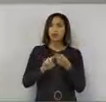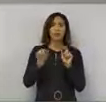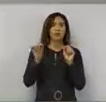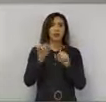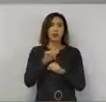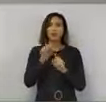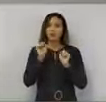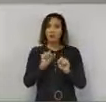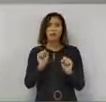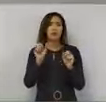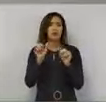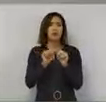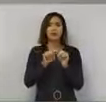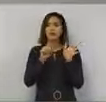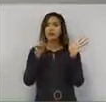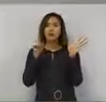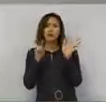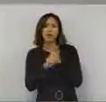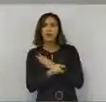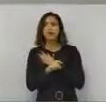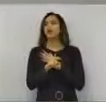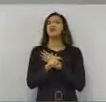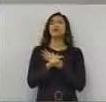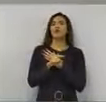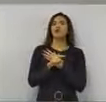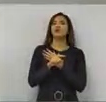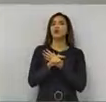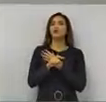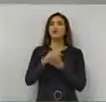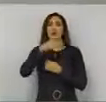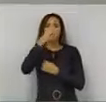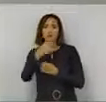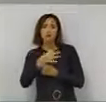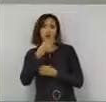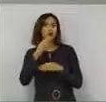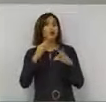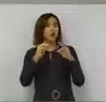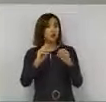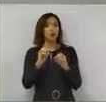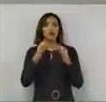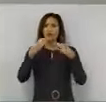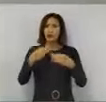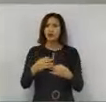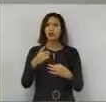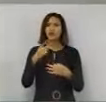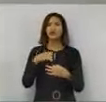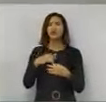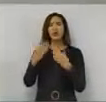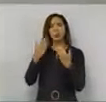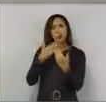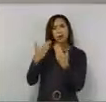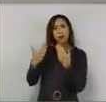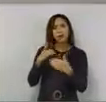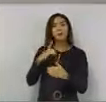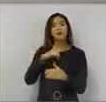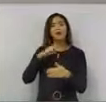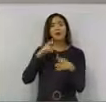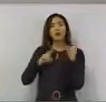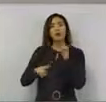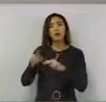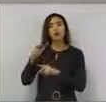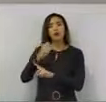tirem dúvidas, esclarecimentos. Tudo vai ser muito bem-vindo para que a gente tenha o olhar multifacetado de toda a sociedade, da